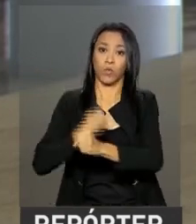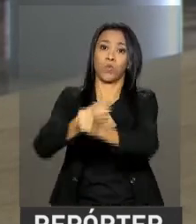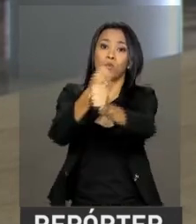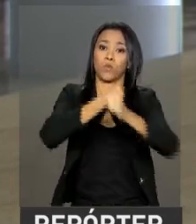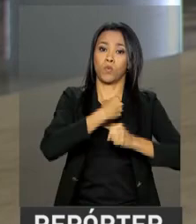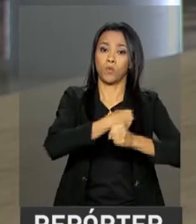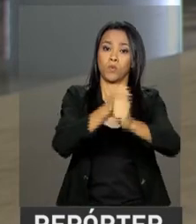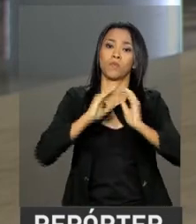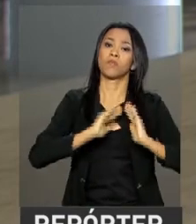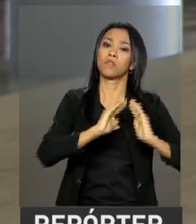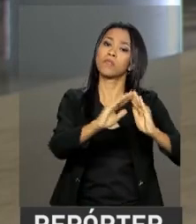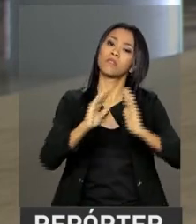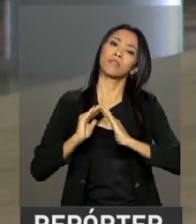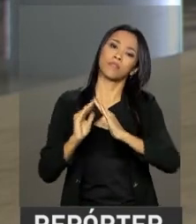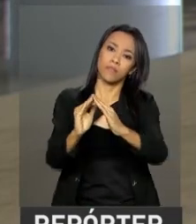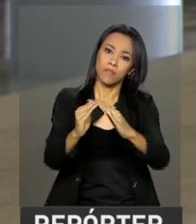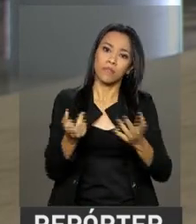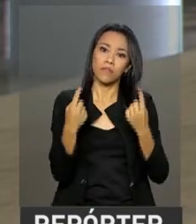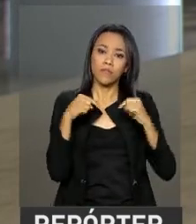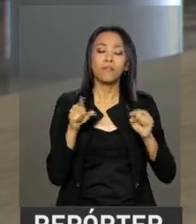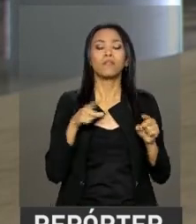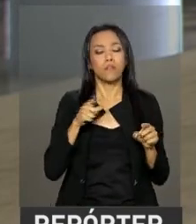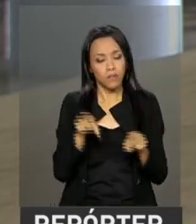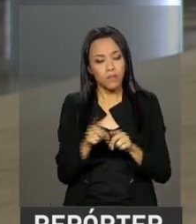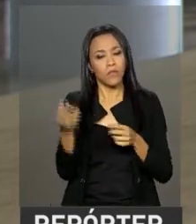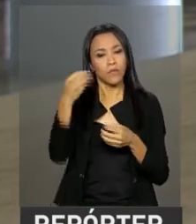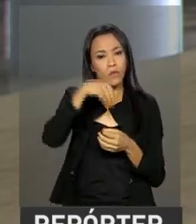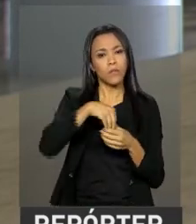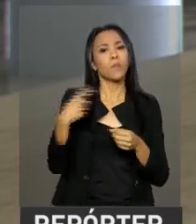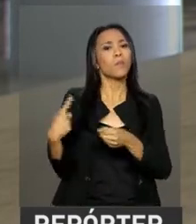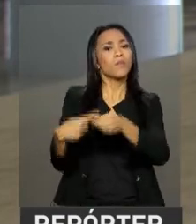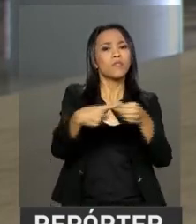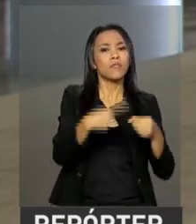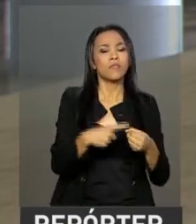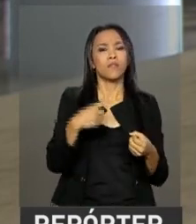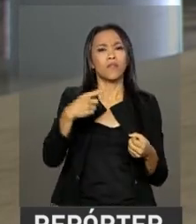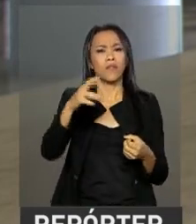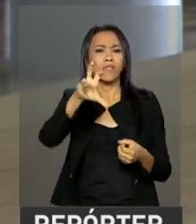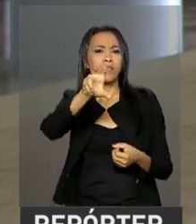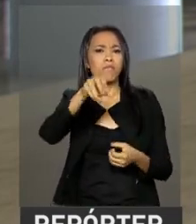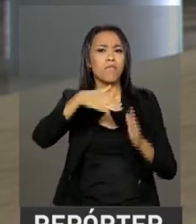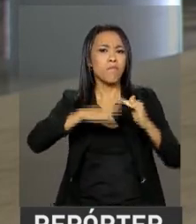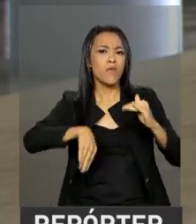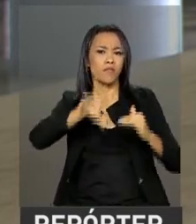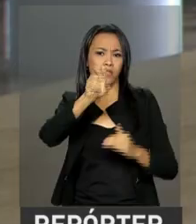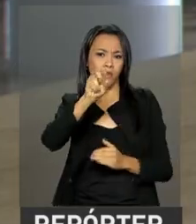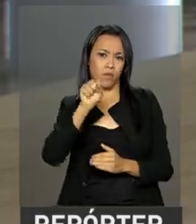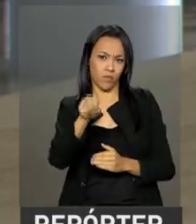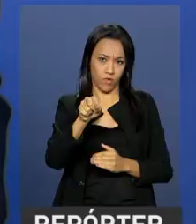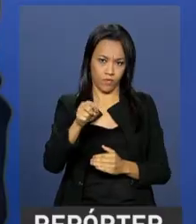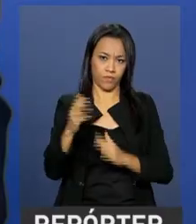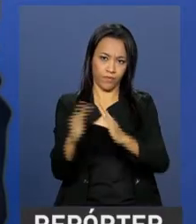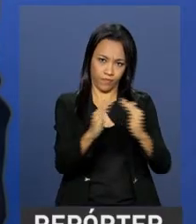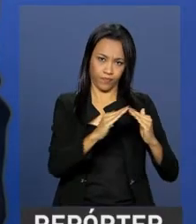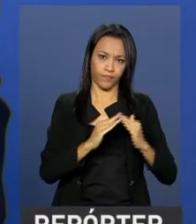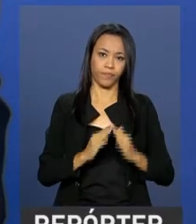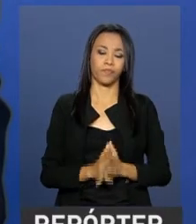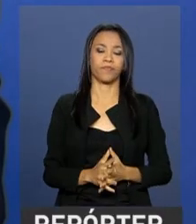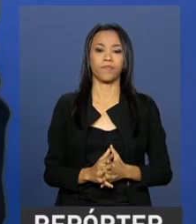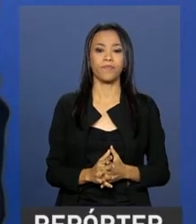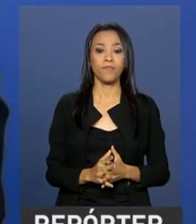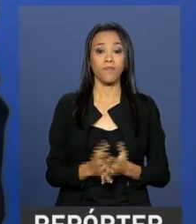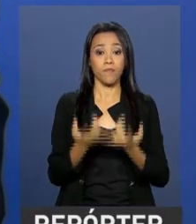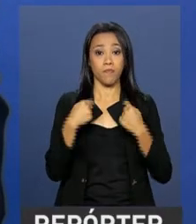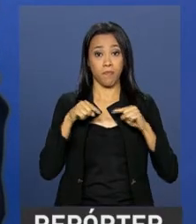e agora também estão incluídos no programa os municípios que têm menos de 50 mil habitantes o